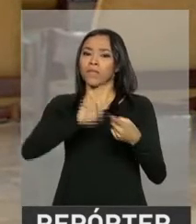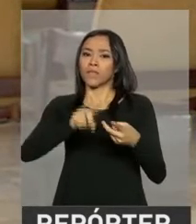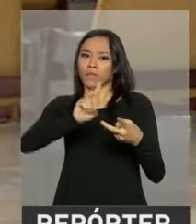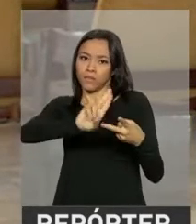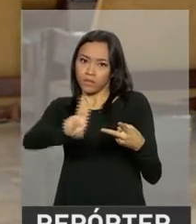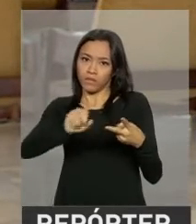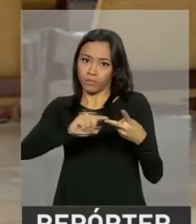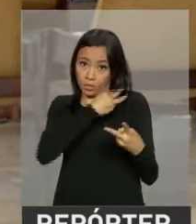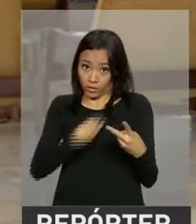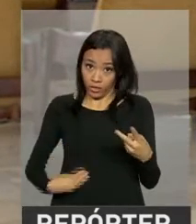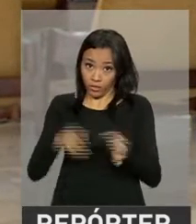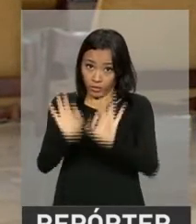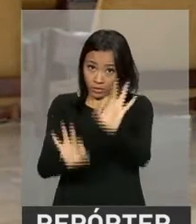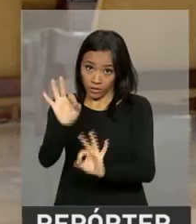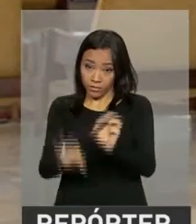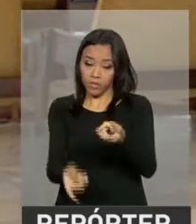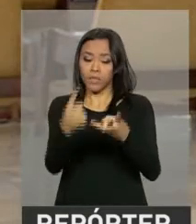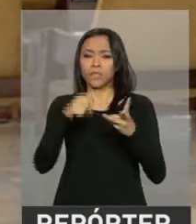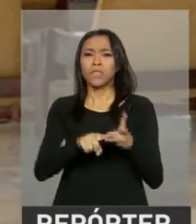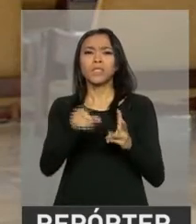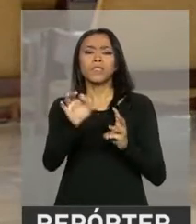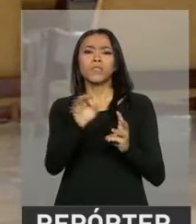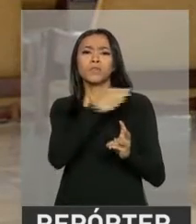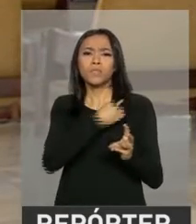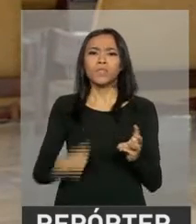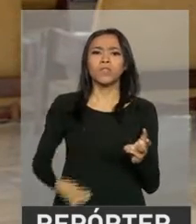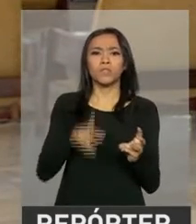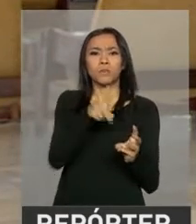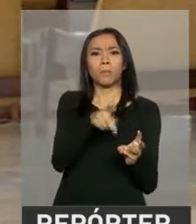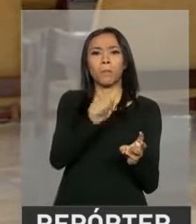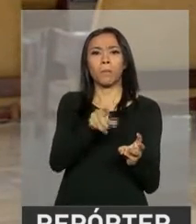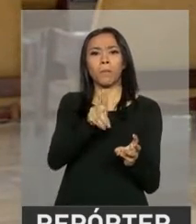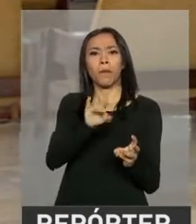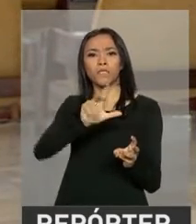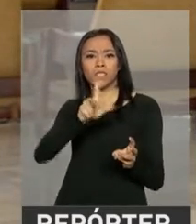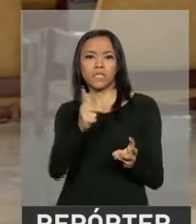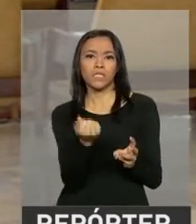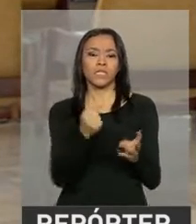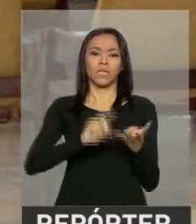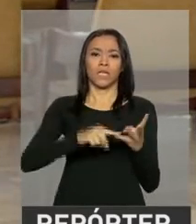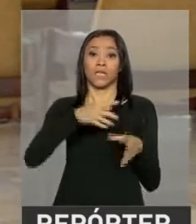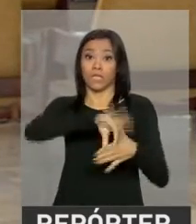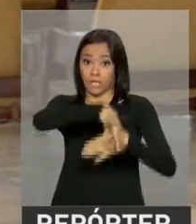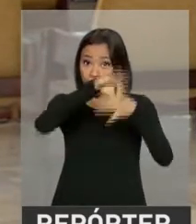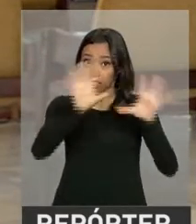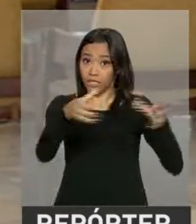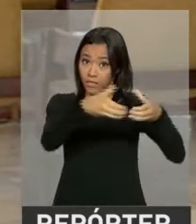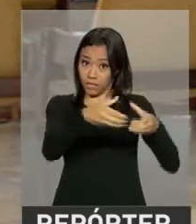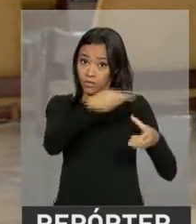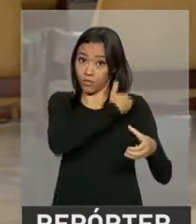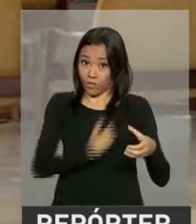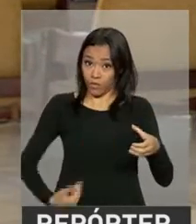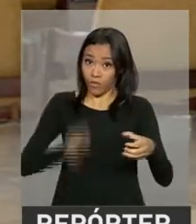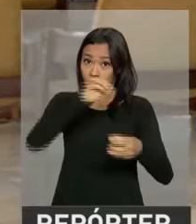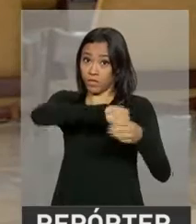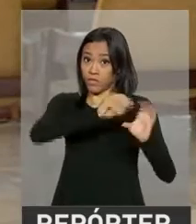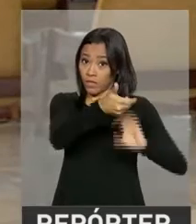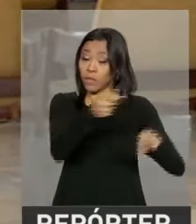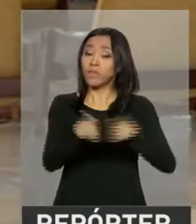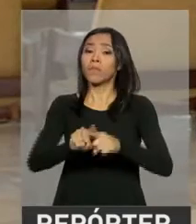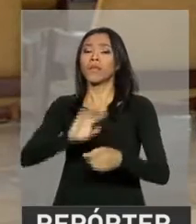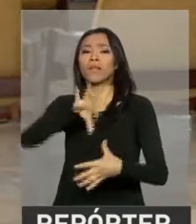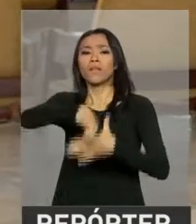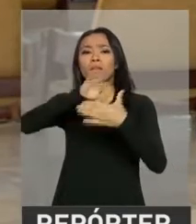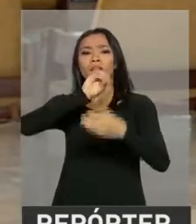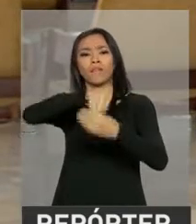de oliveira e ministra da casa civil eliseu padilha e também os líderes do governo no senado aloysio nunes e do governo na câmara andré